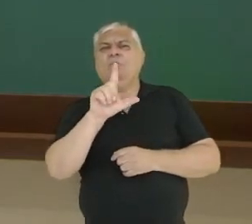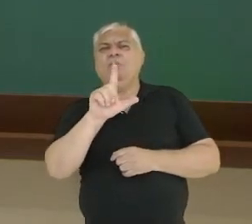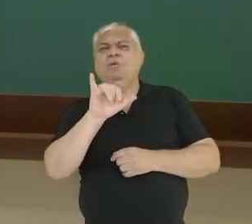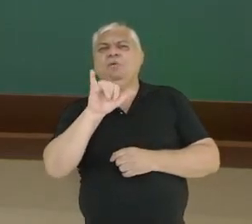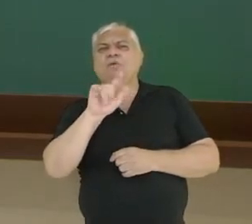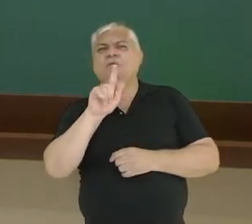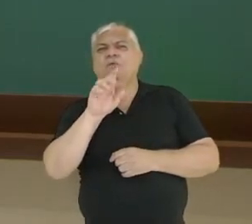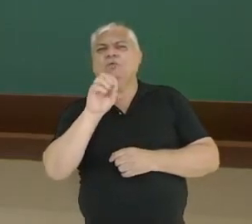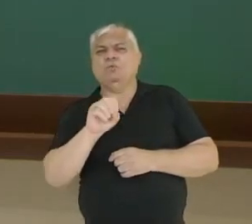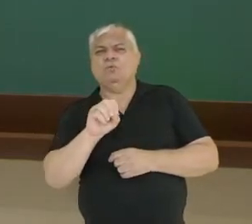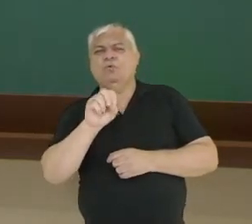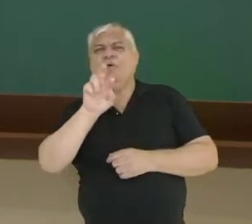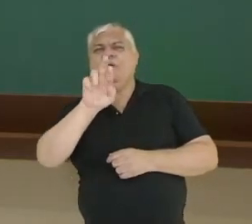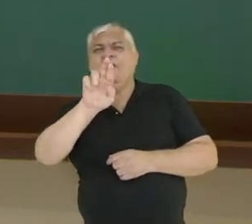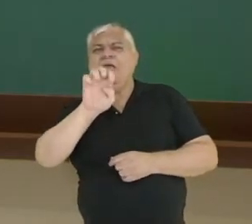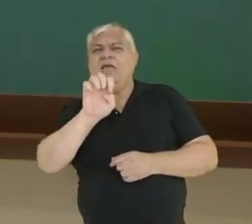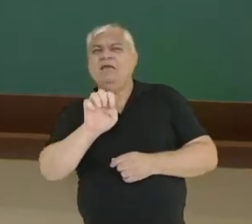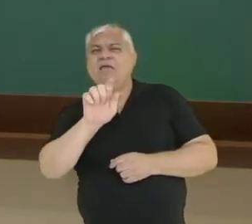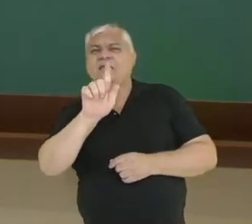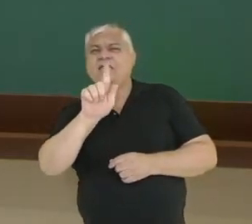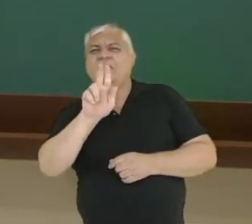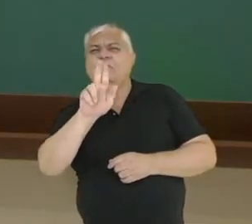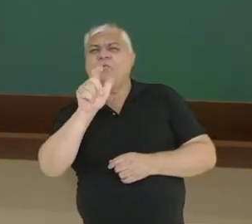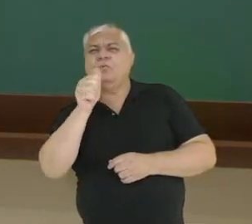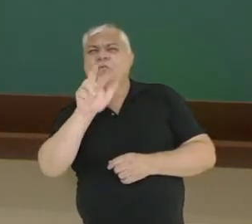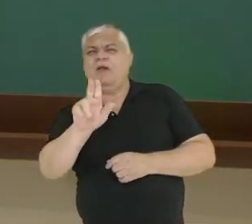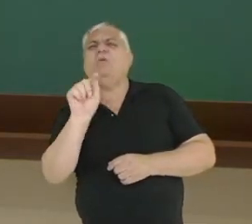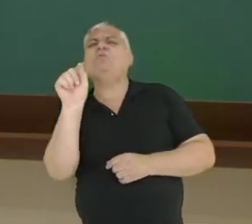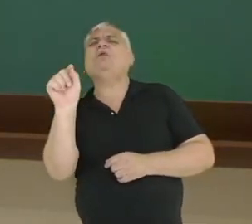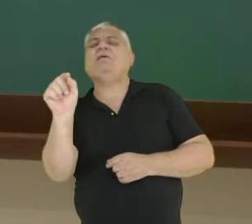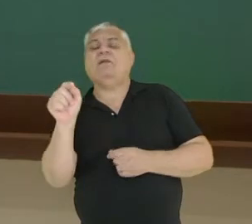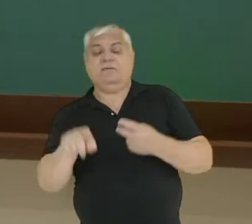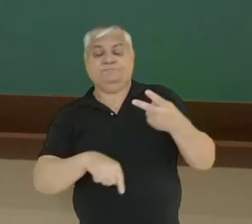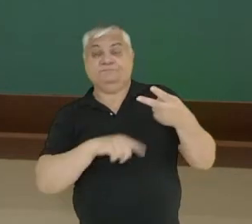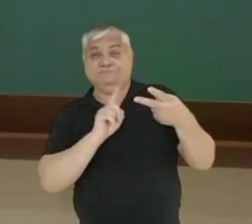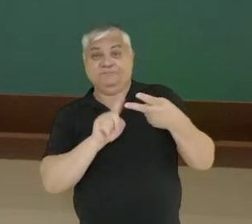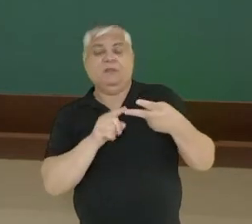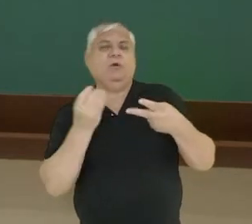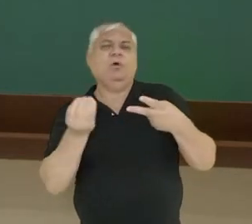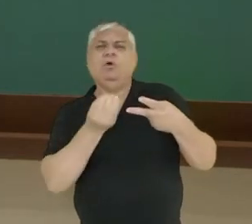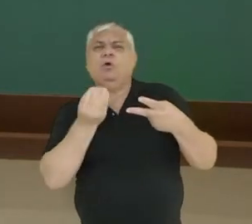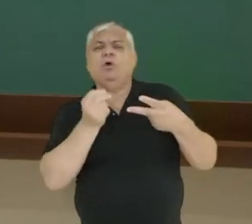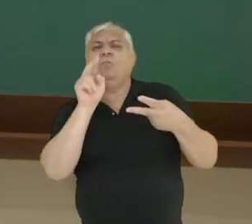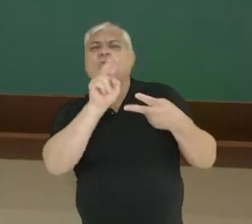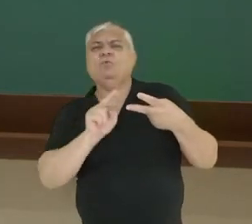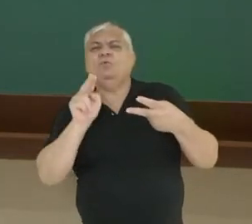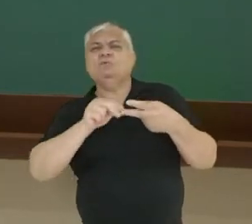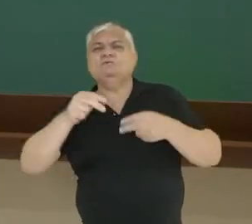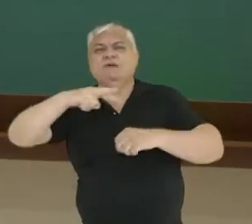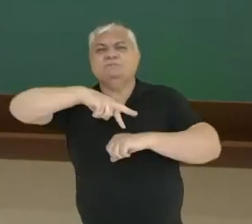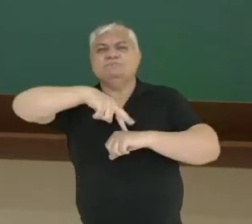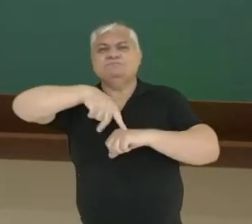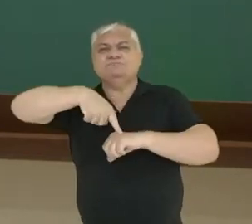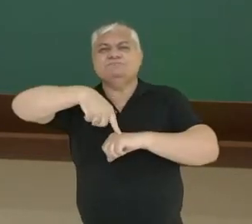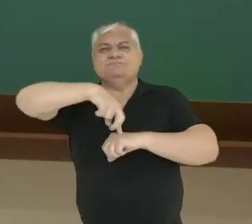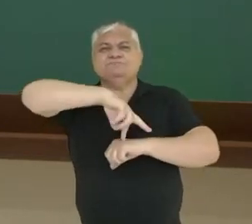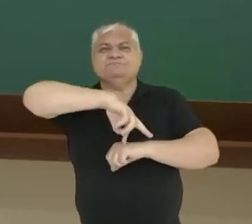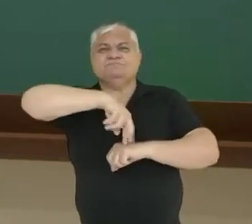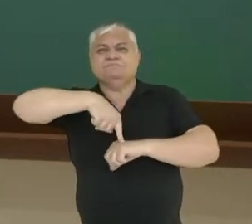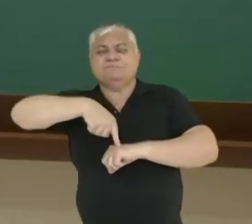e também verificar se vocês sabem como utilizar o compasso e a